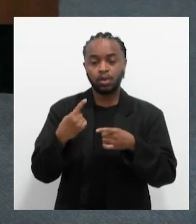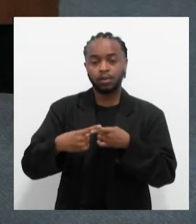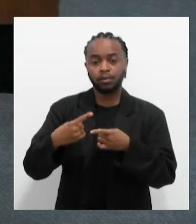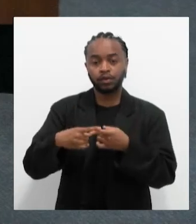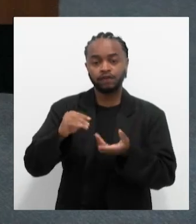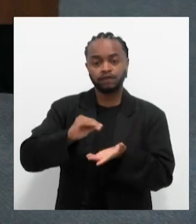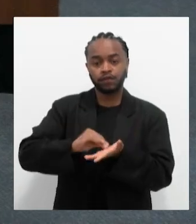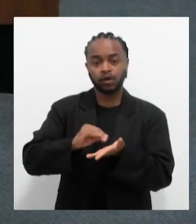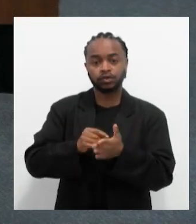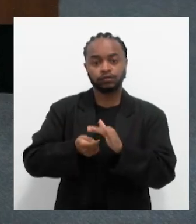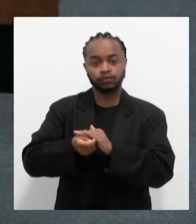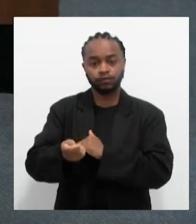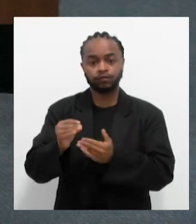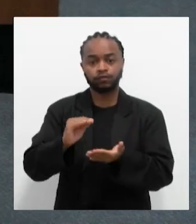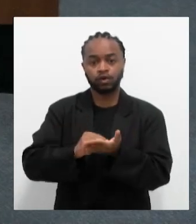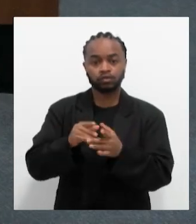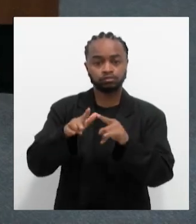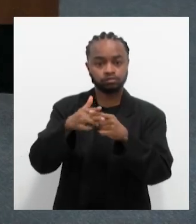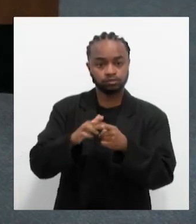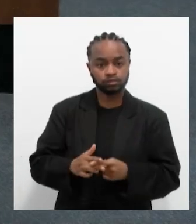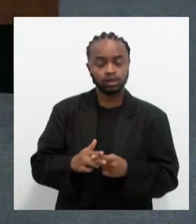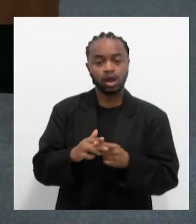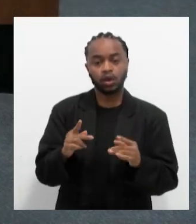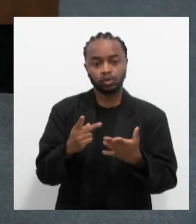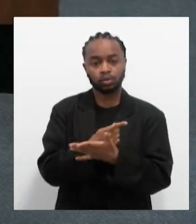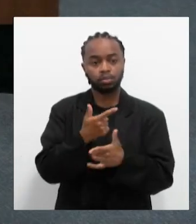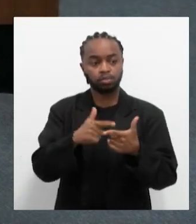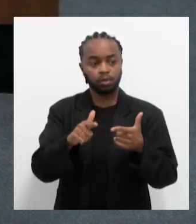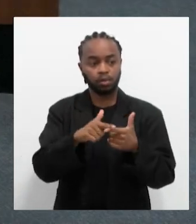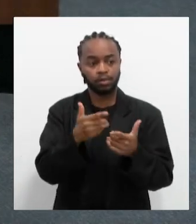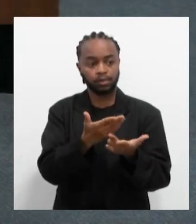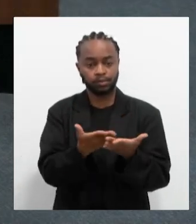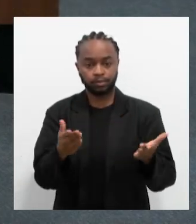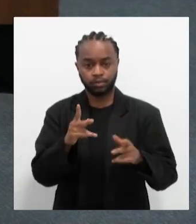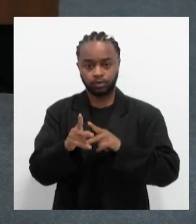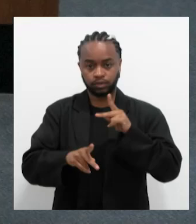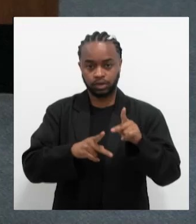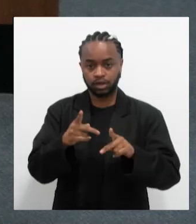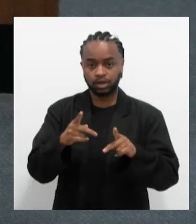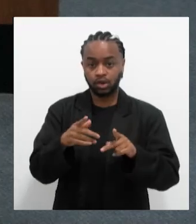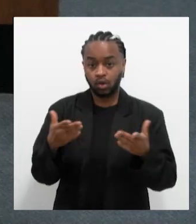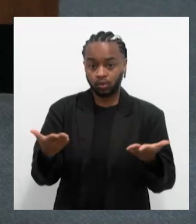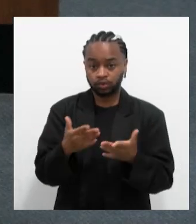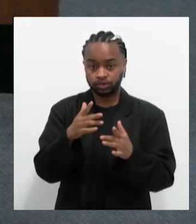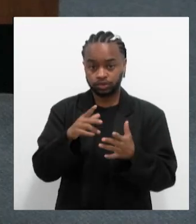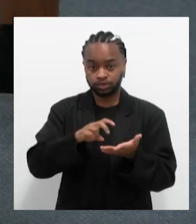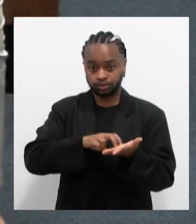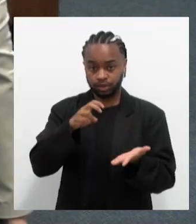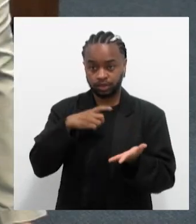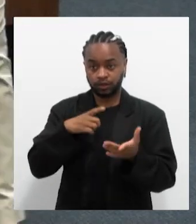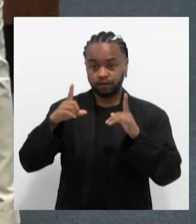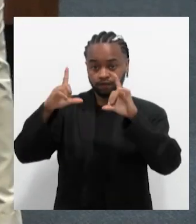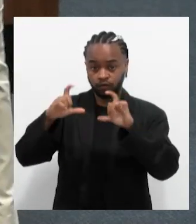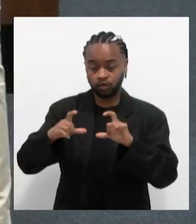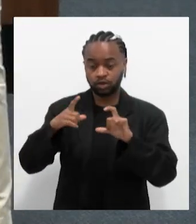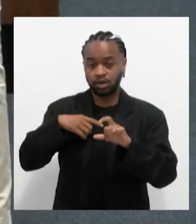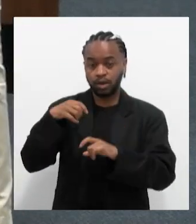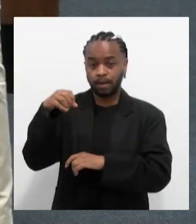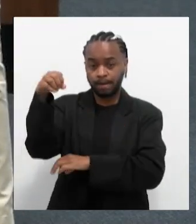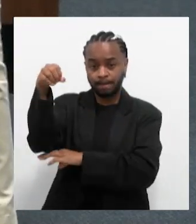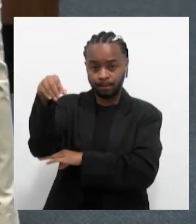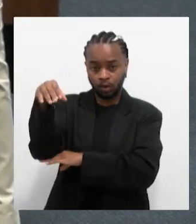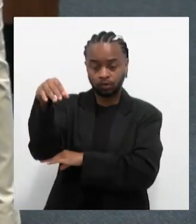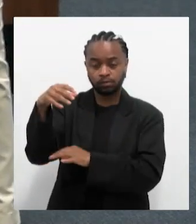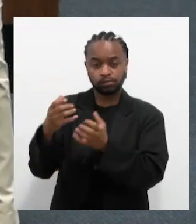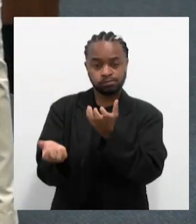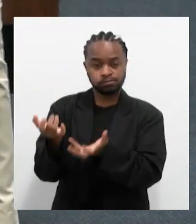de investimento, têm gerado esse transtorno para a população. Eu recebi uma foto pela manhã de um poste pegando fogo no